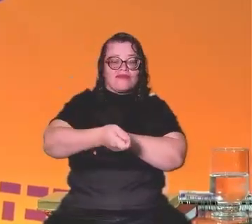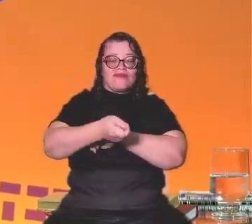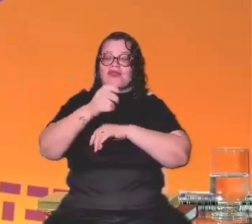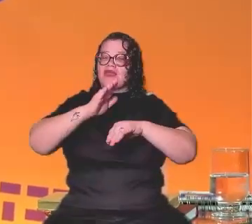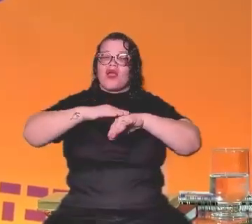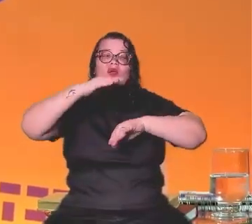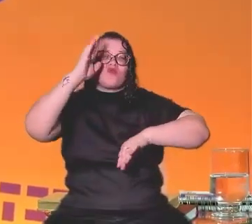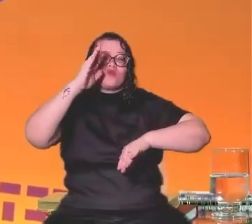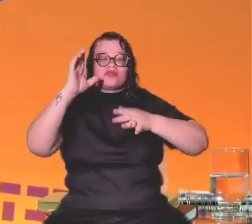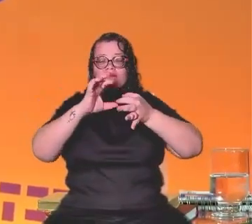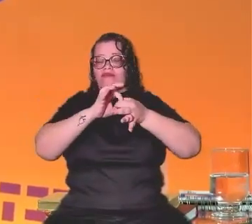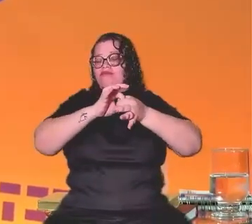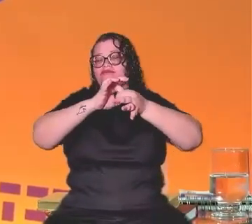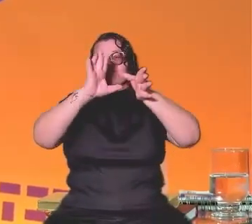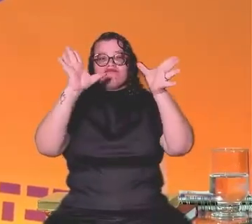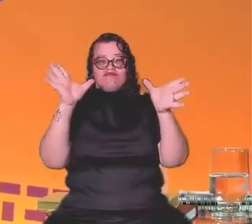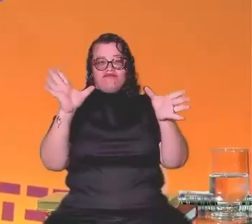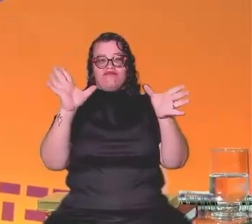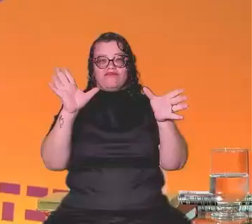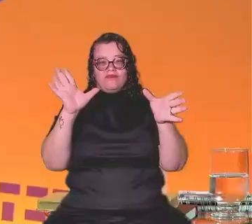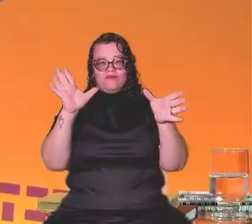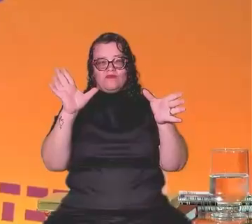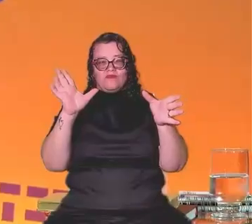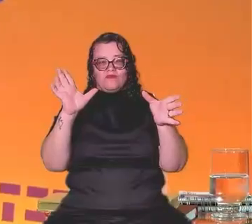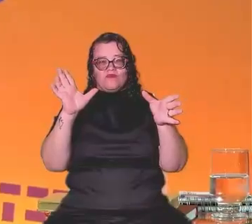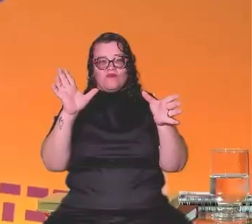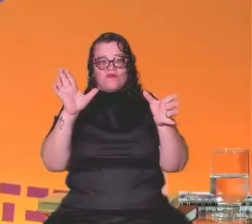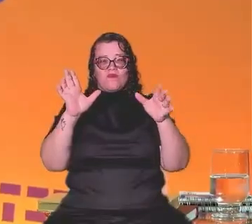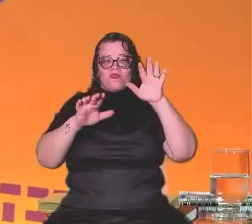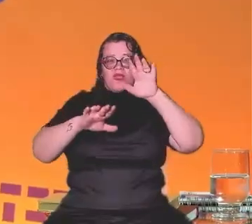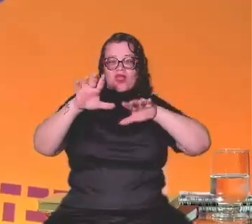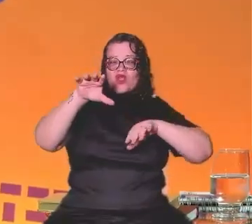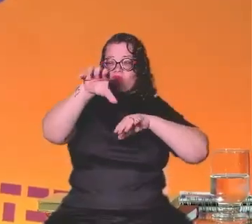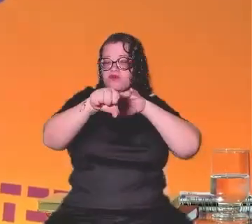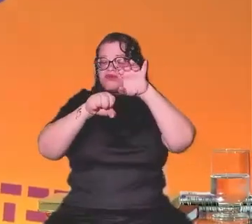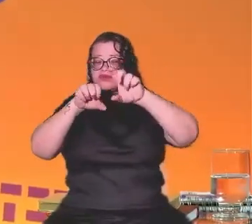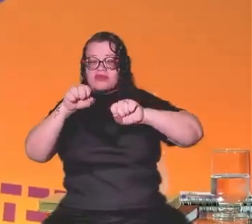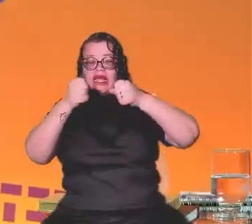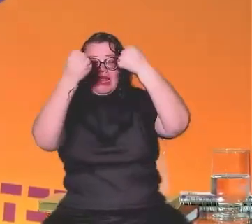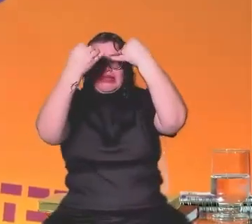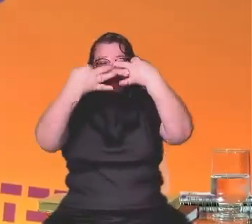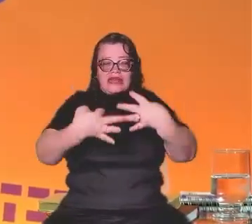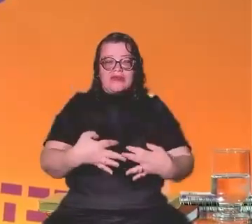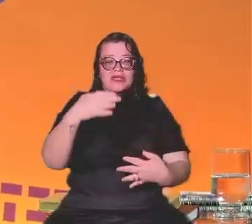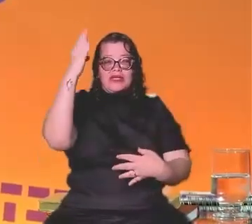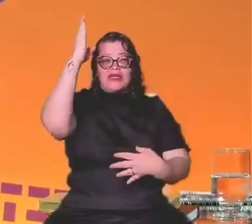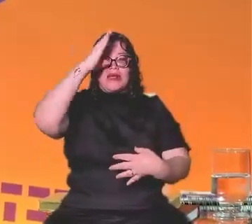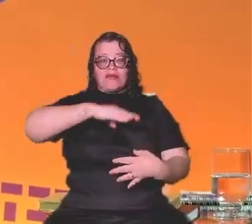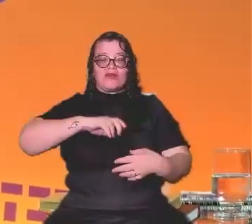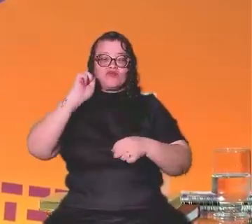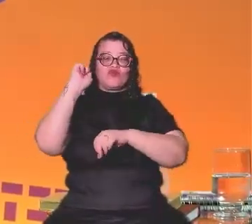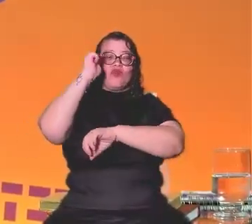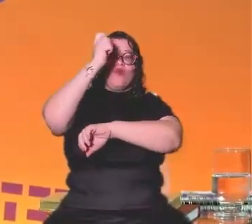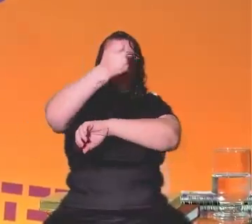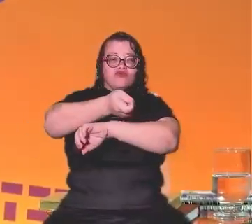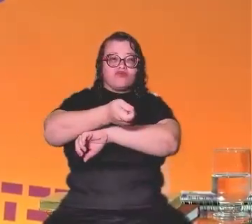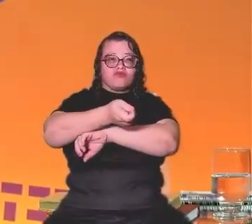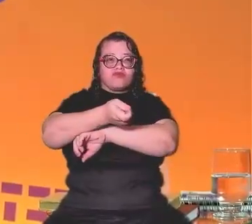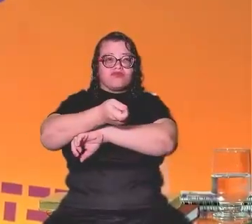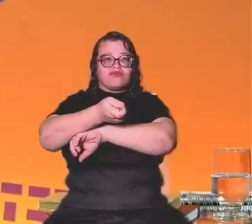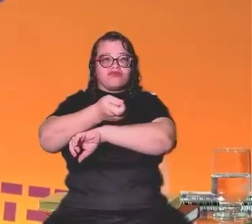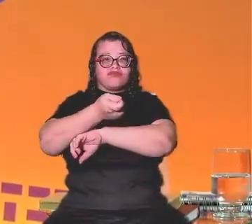isso, até a liberdade, que se confisca aos suspeitos e aos que explicam mal as suas pescarias